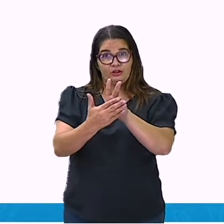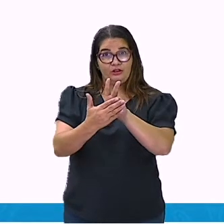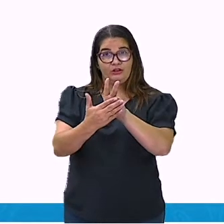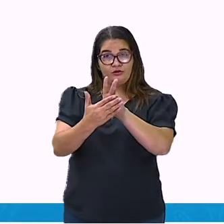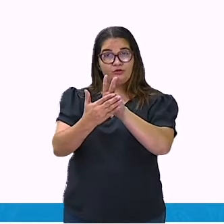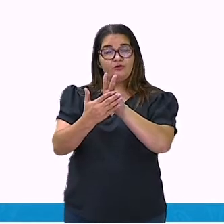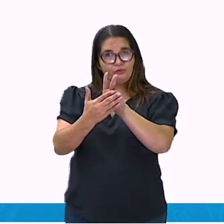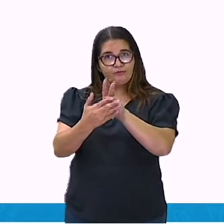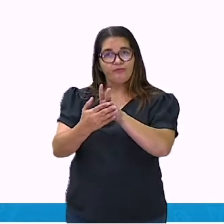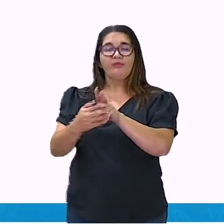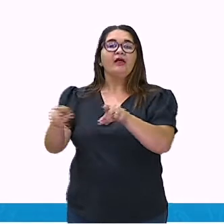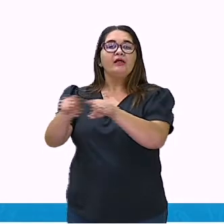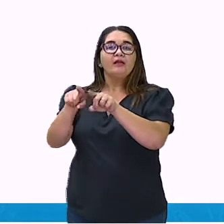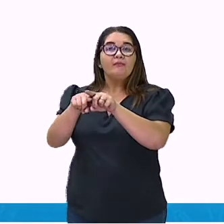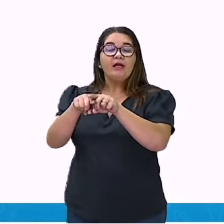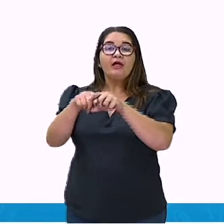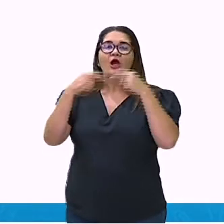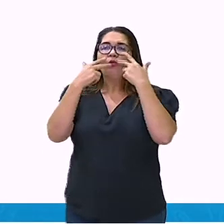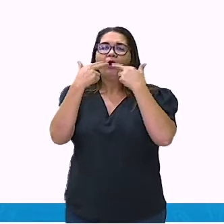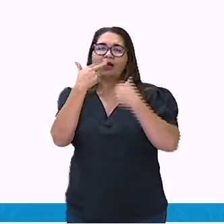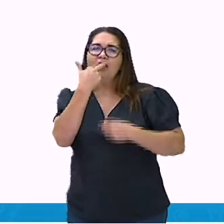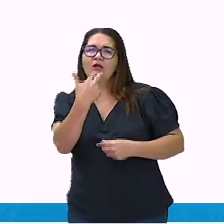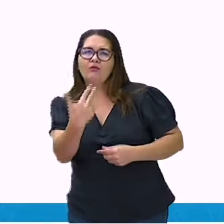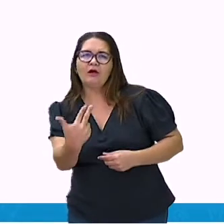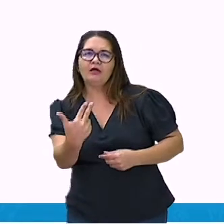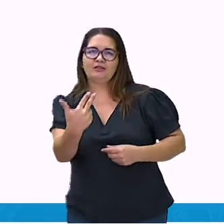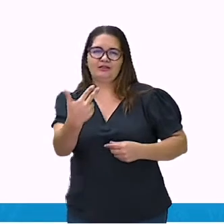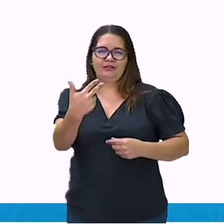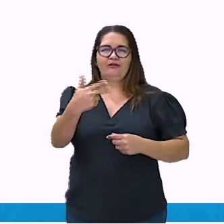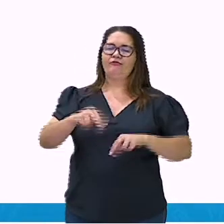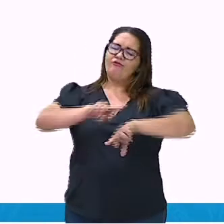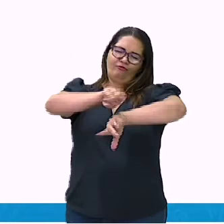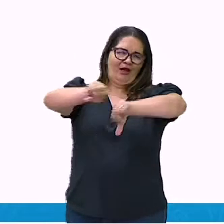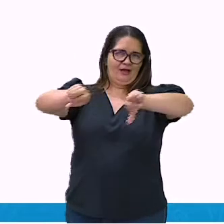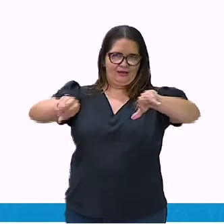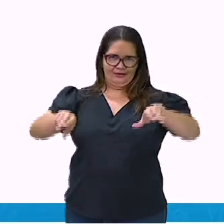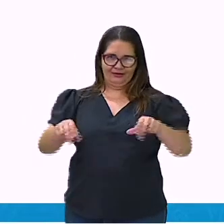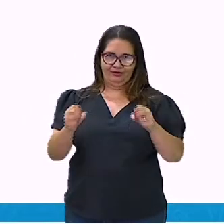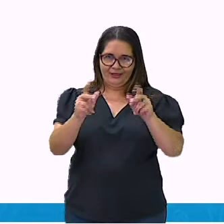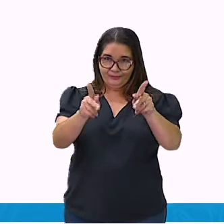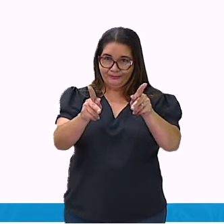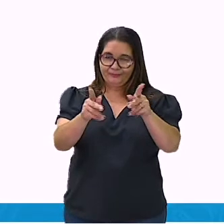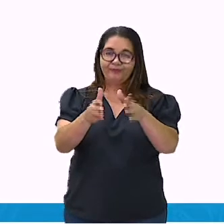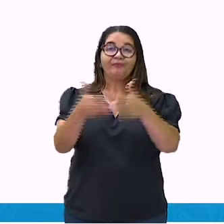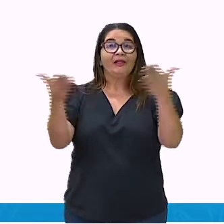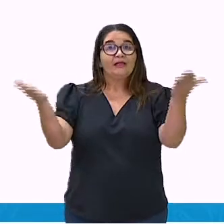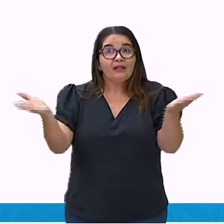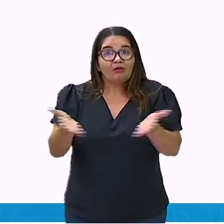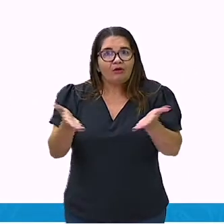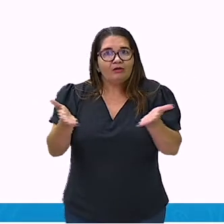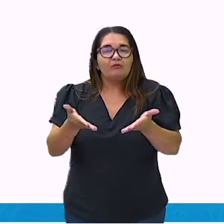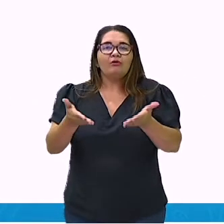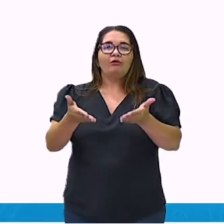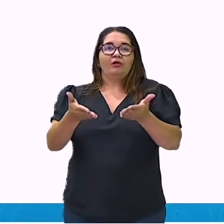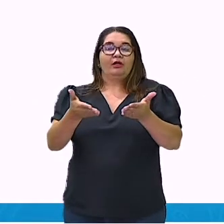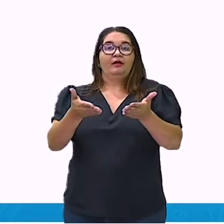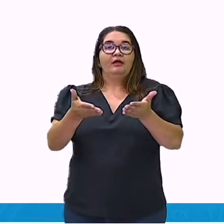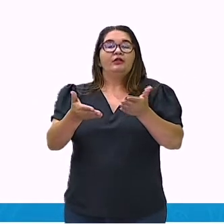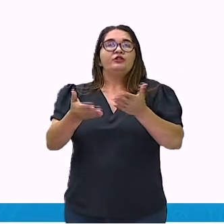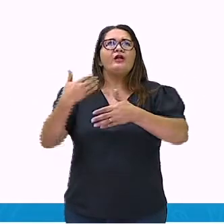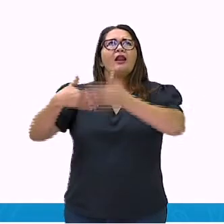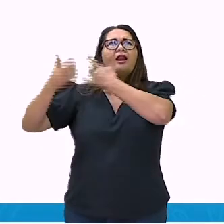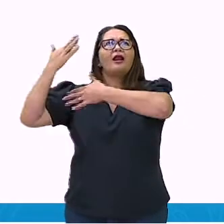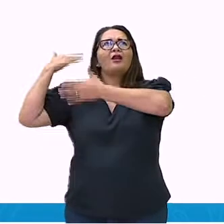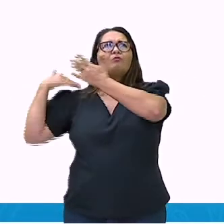o nosso chamado hoje território brasileiro. Por conta dos distintos tipos